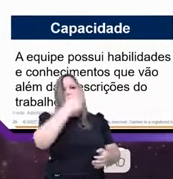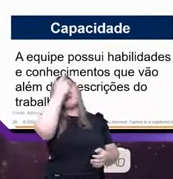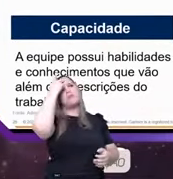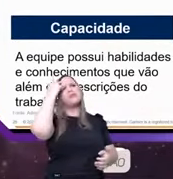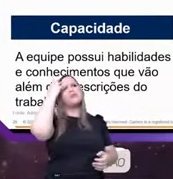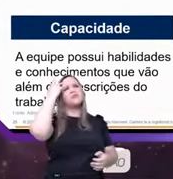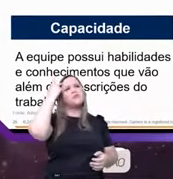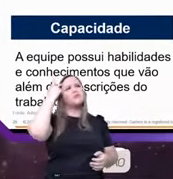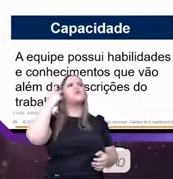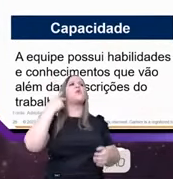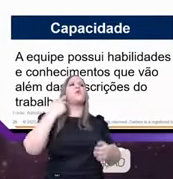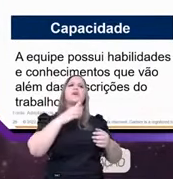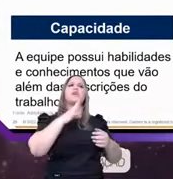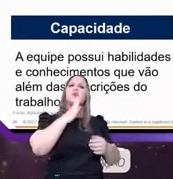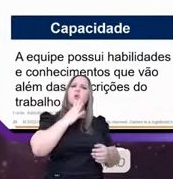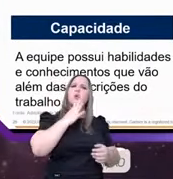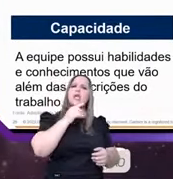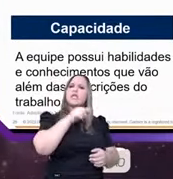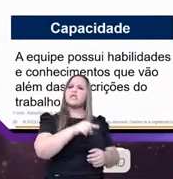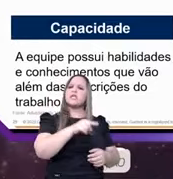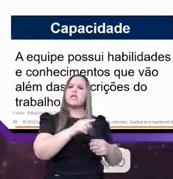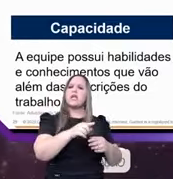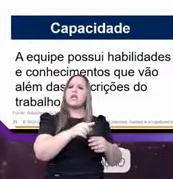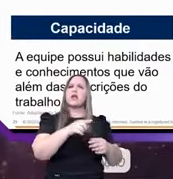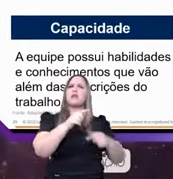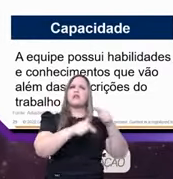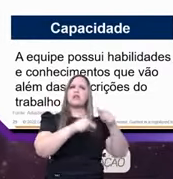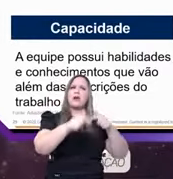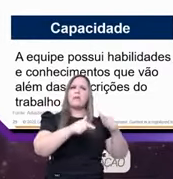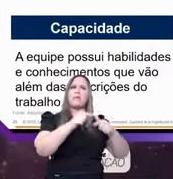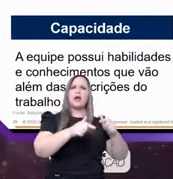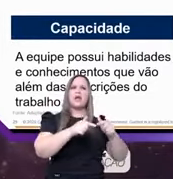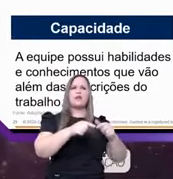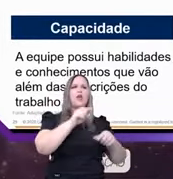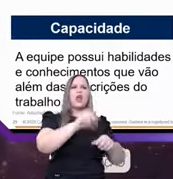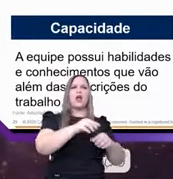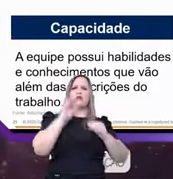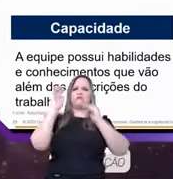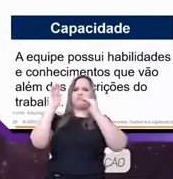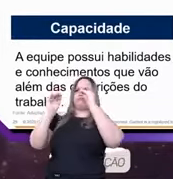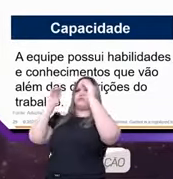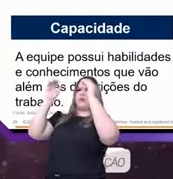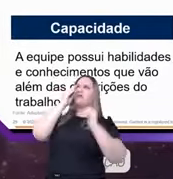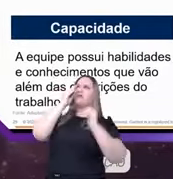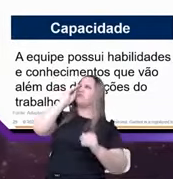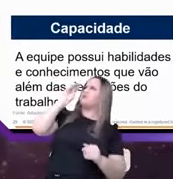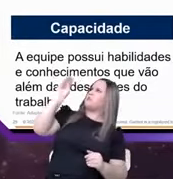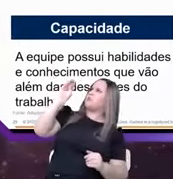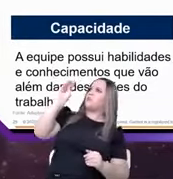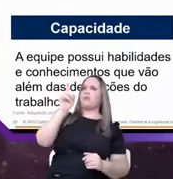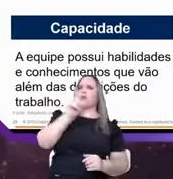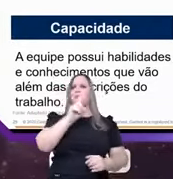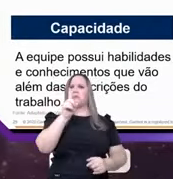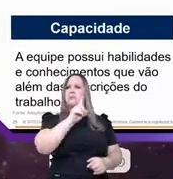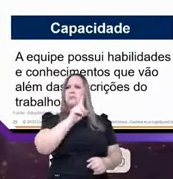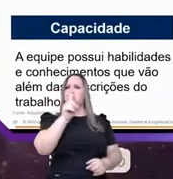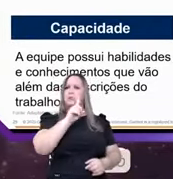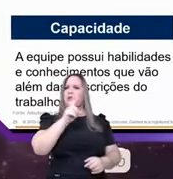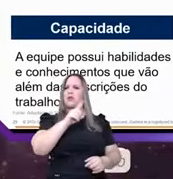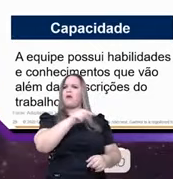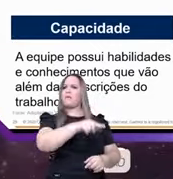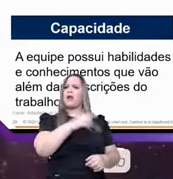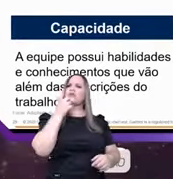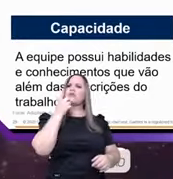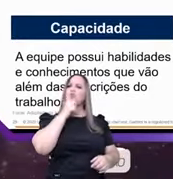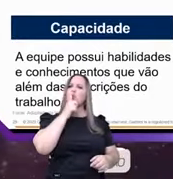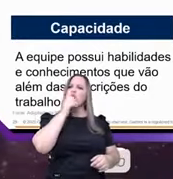impedimentos de trabalho. Não destruí a hierarquia, não fiz nada diferente, mas eu consegui rapidamente fazer.